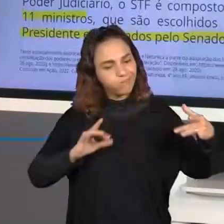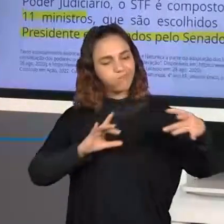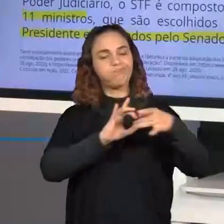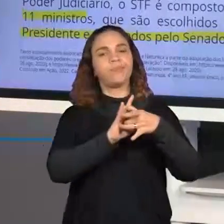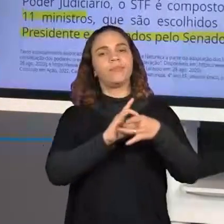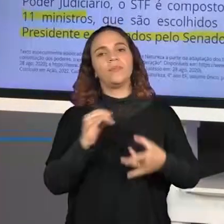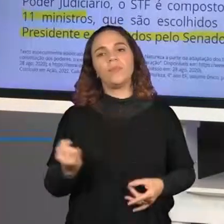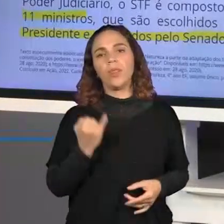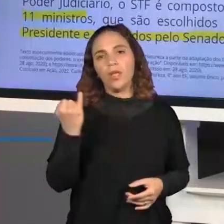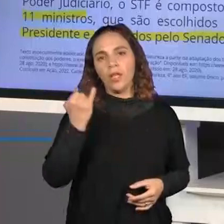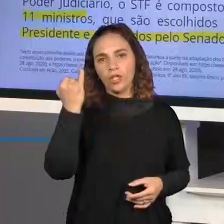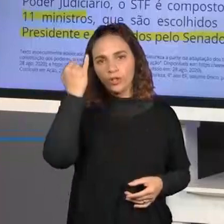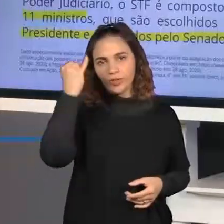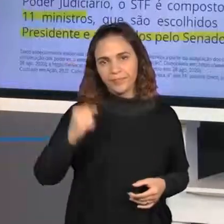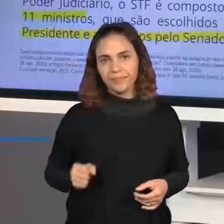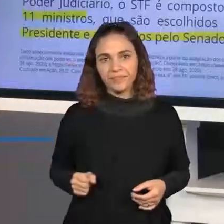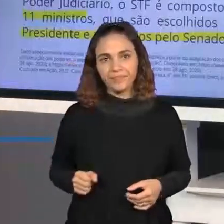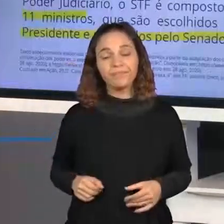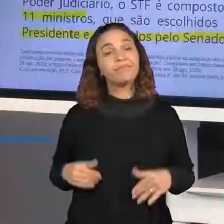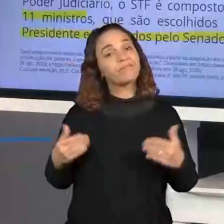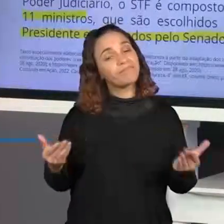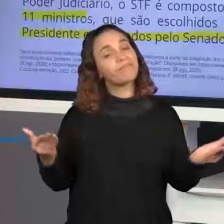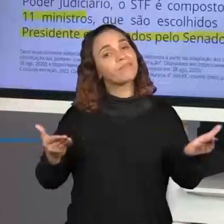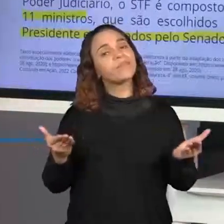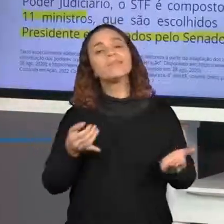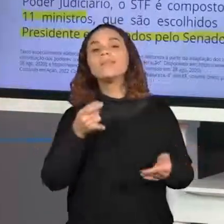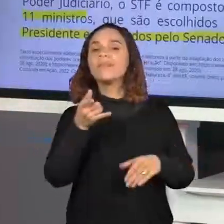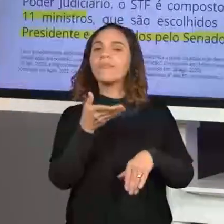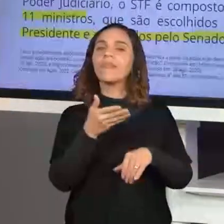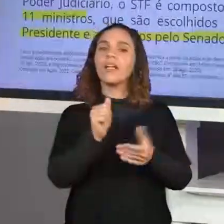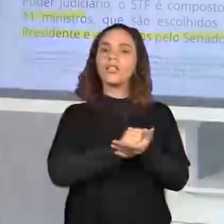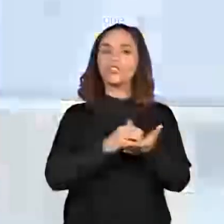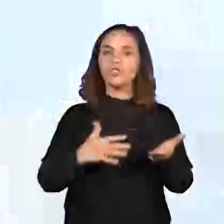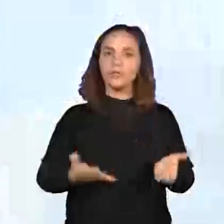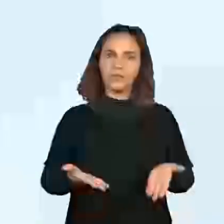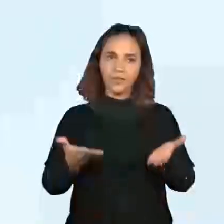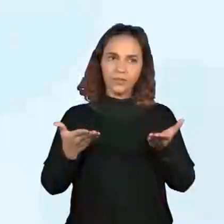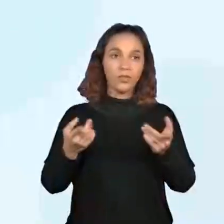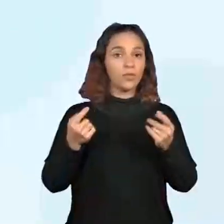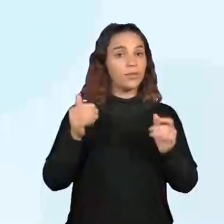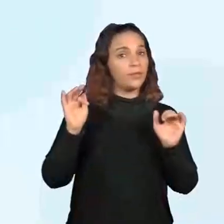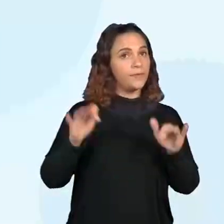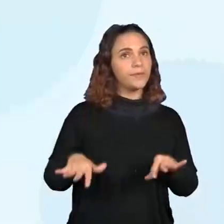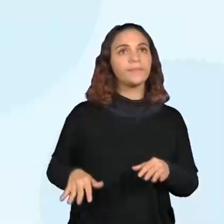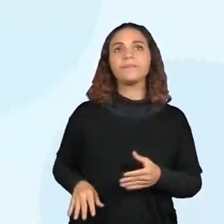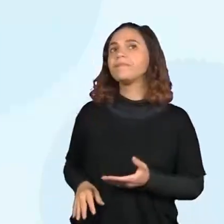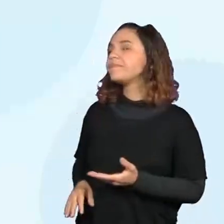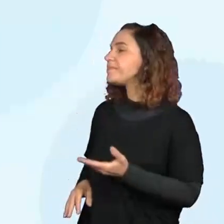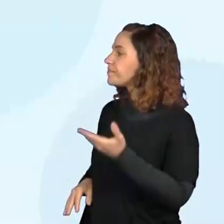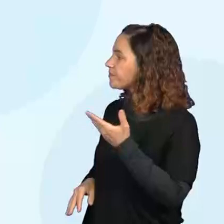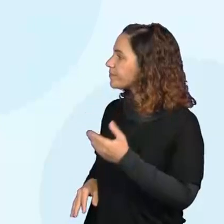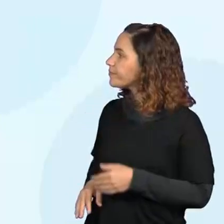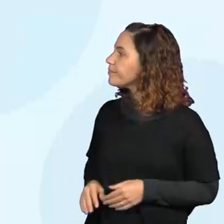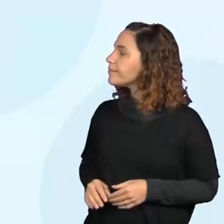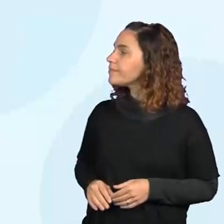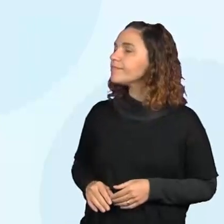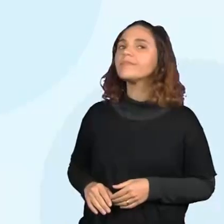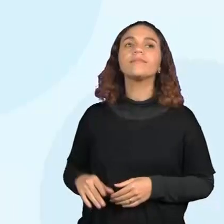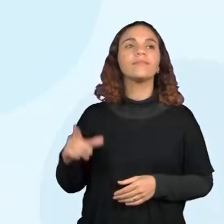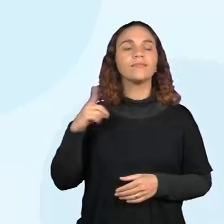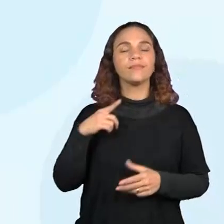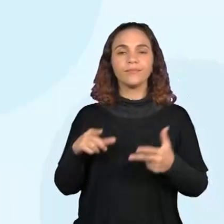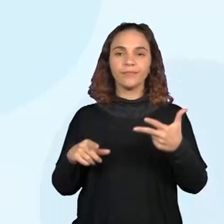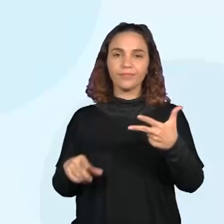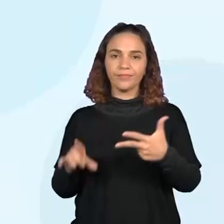são importantes? Então, vou deixar aqui para vocês um exercício, tá, pessoal? Está chegando aqui no finalzinho da aula. A gente tem 3 tipos